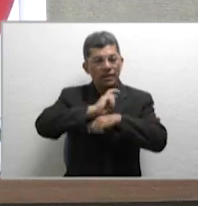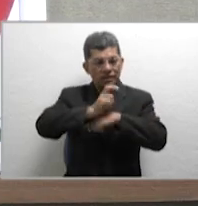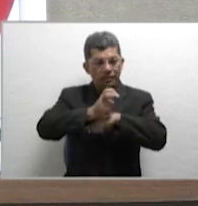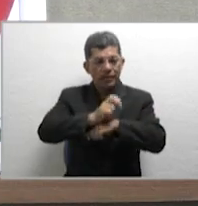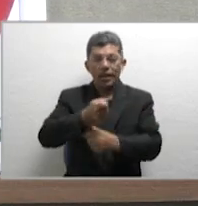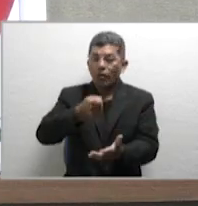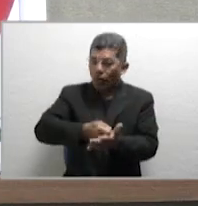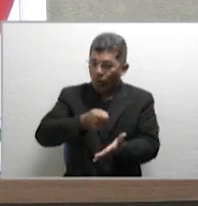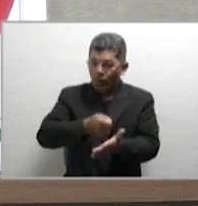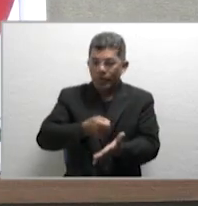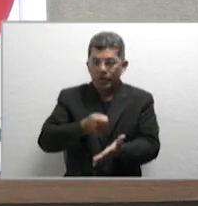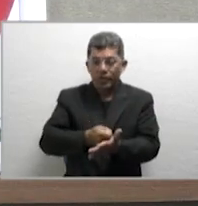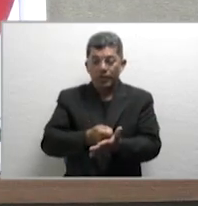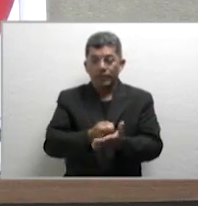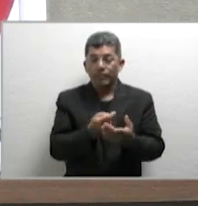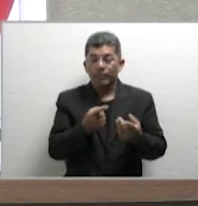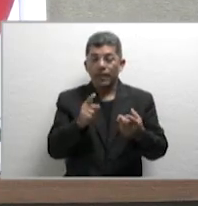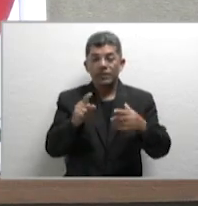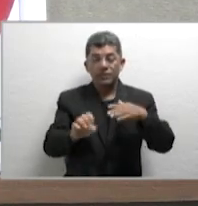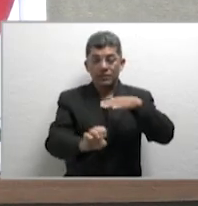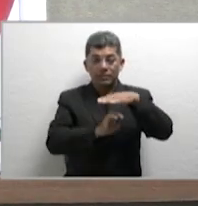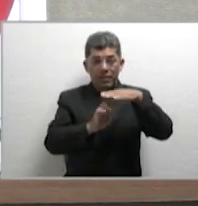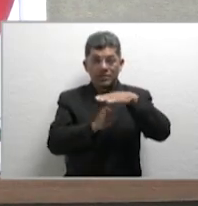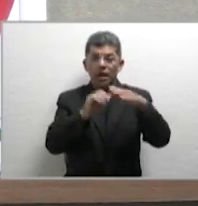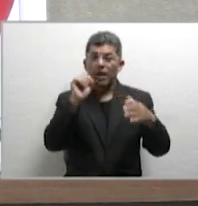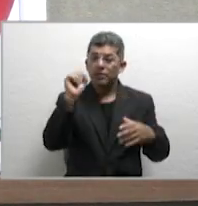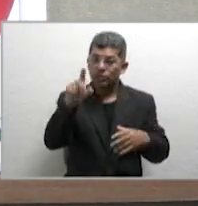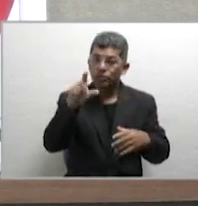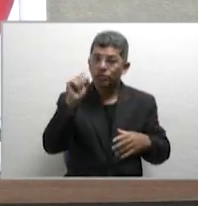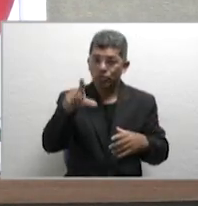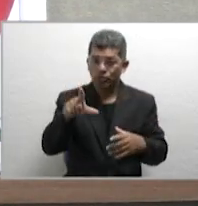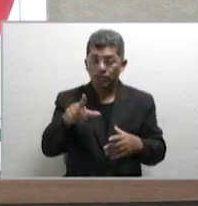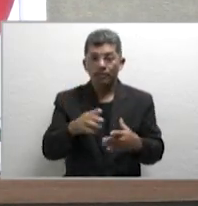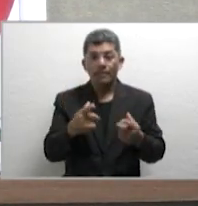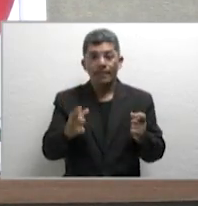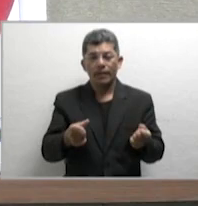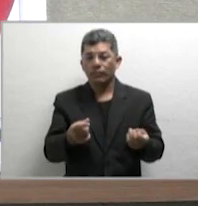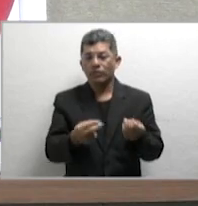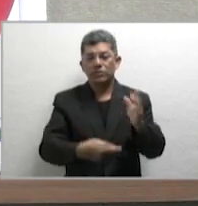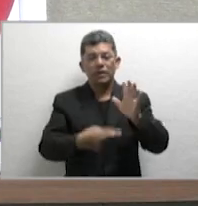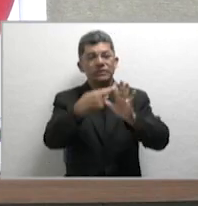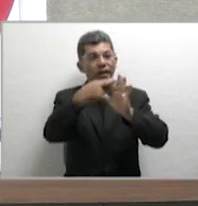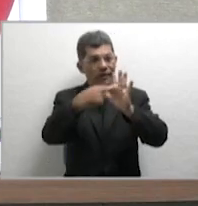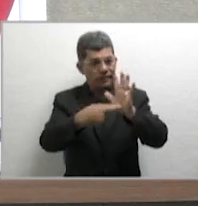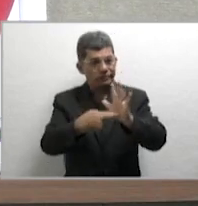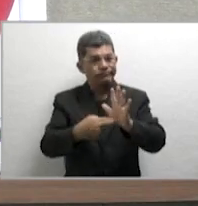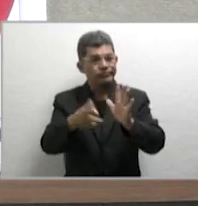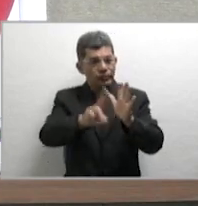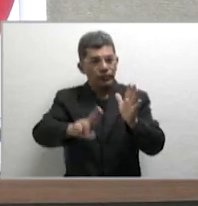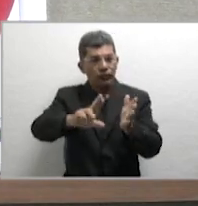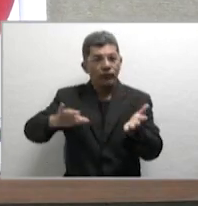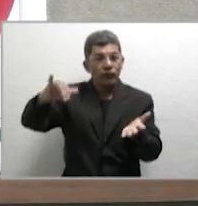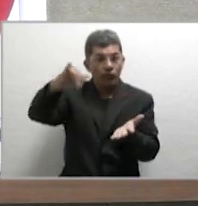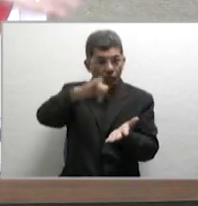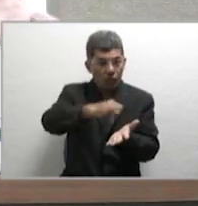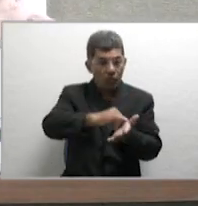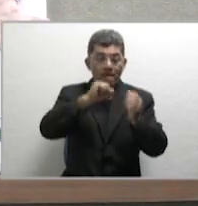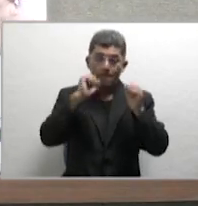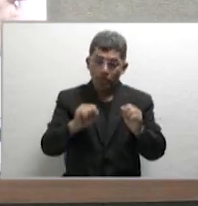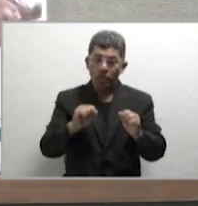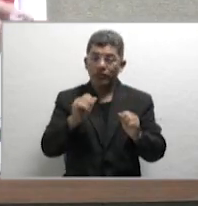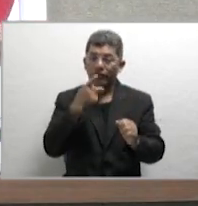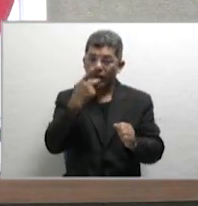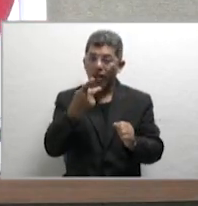cobre da empresa Azul essa regularidade nos seus voos e que possam também dizer, olha, eu estou